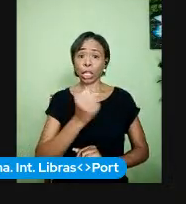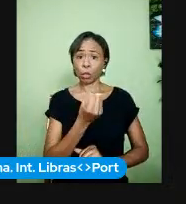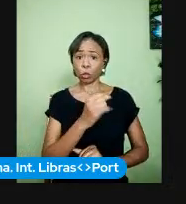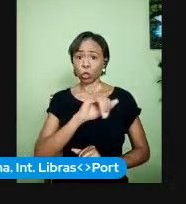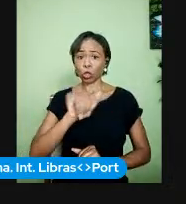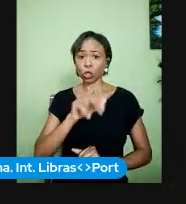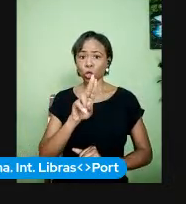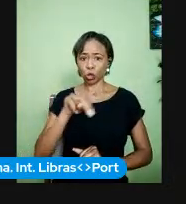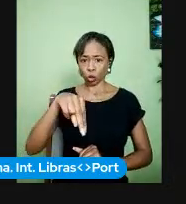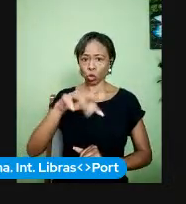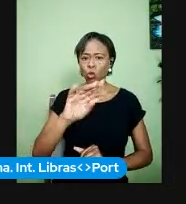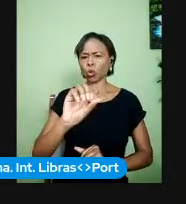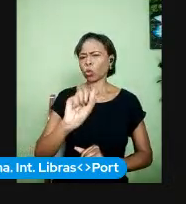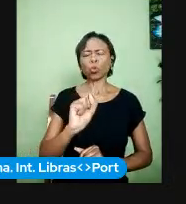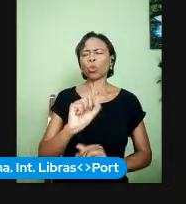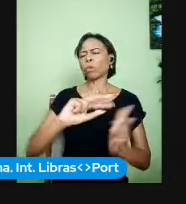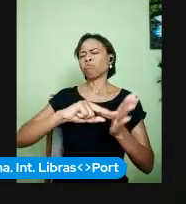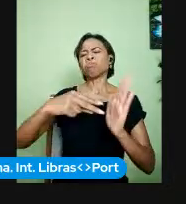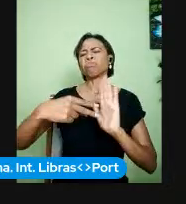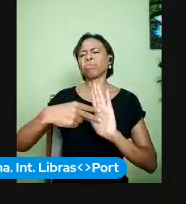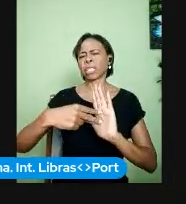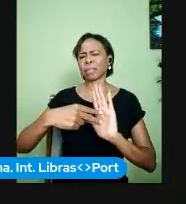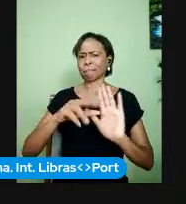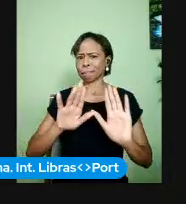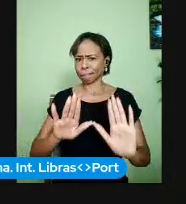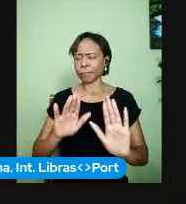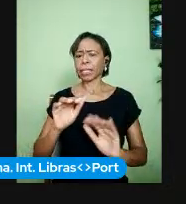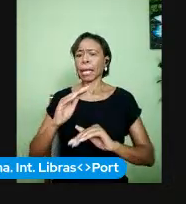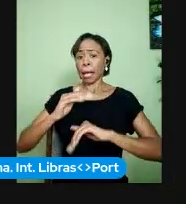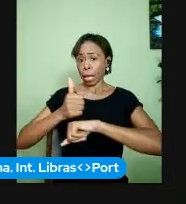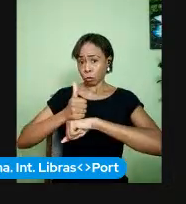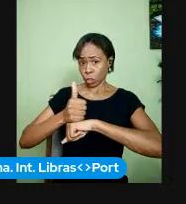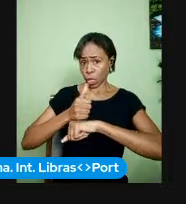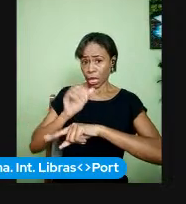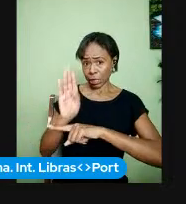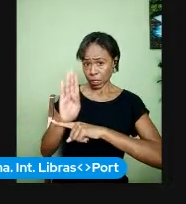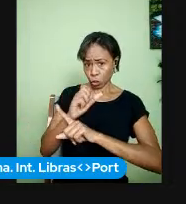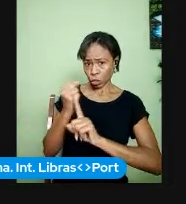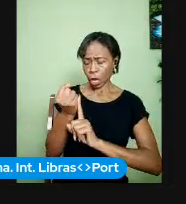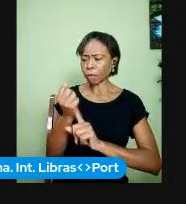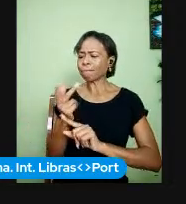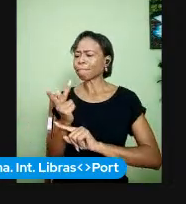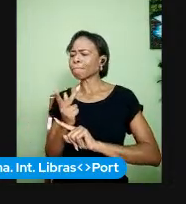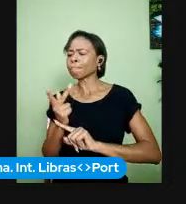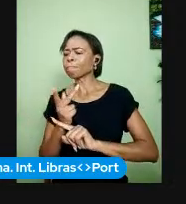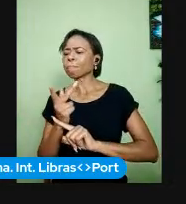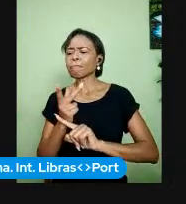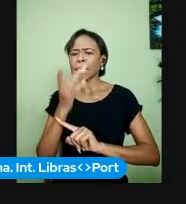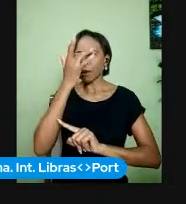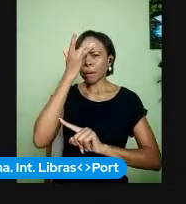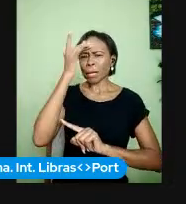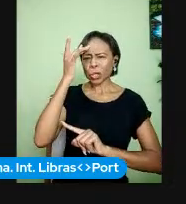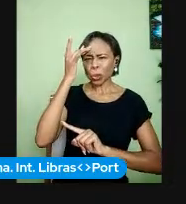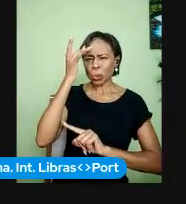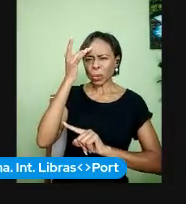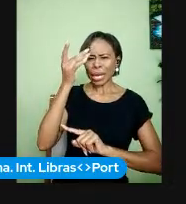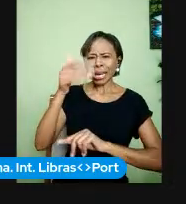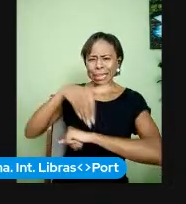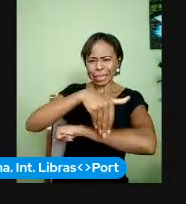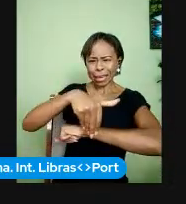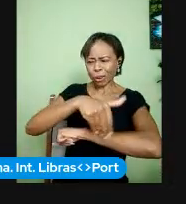social identifica moradores em situação e trajetória de rua, leva para os equipamentos da